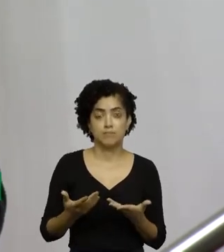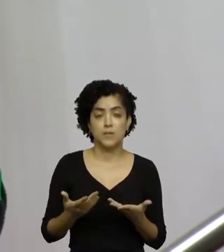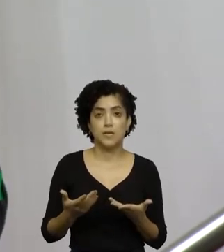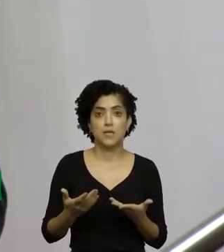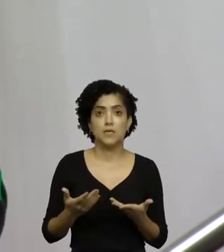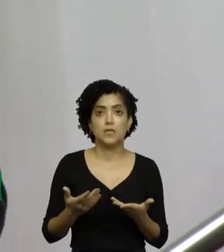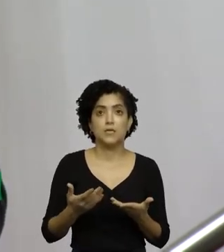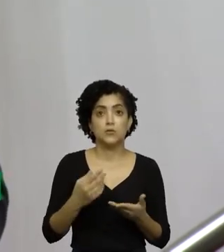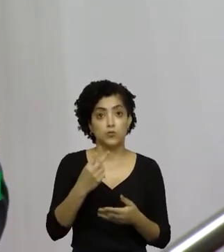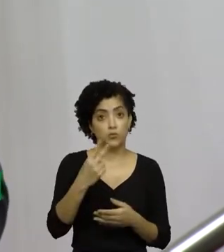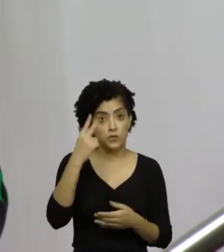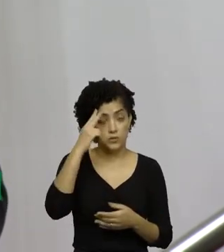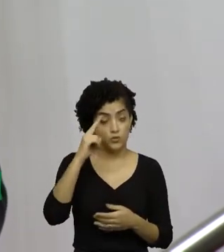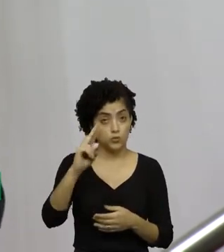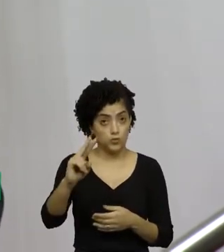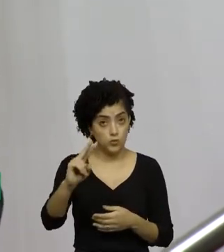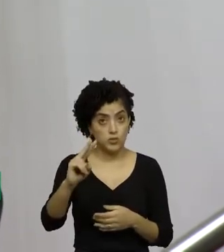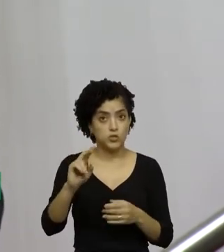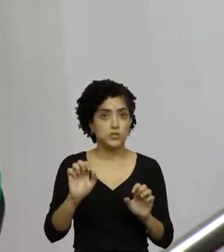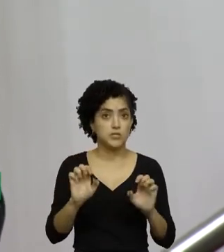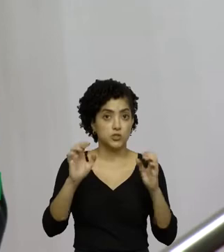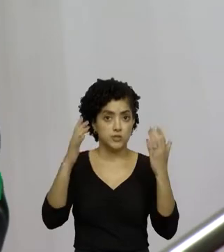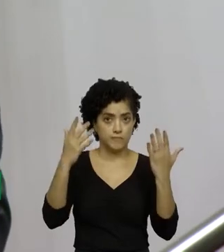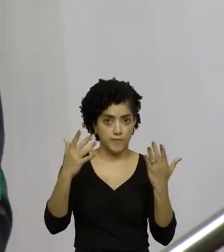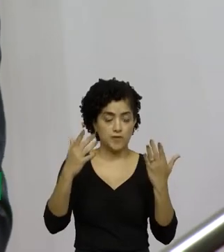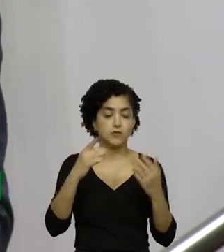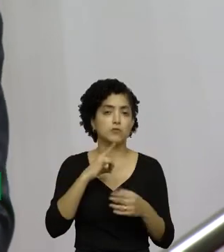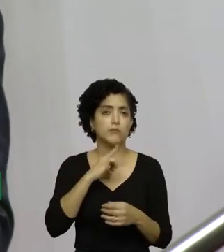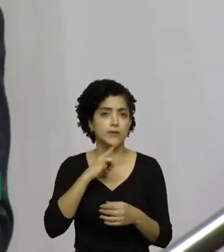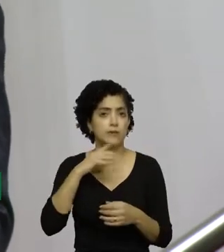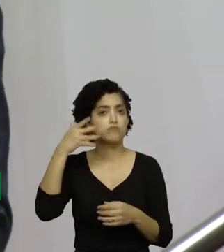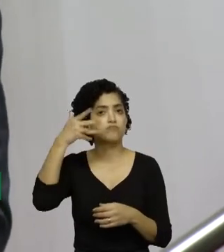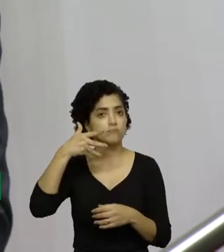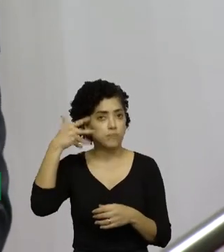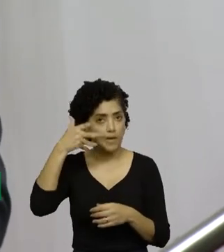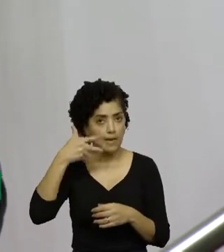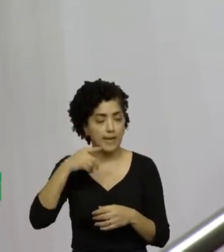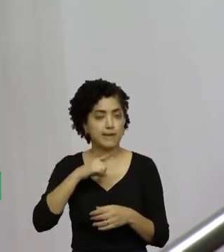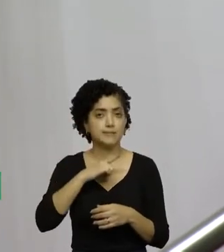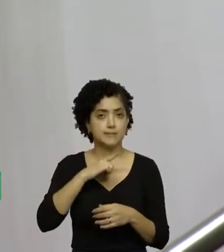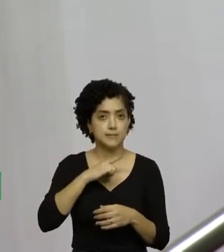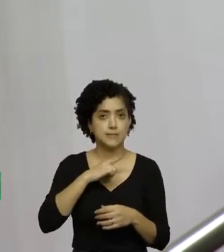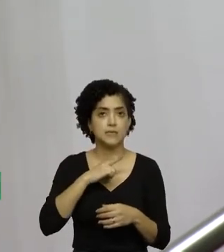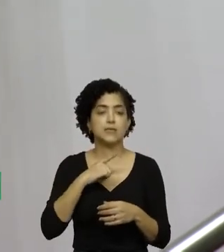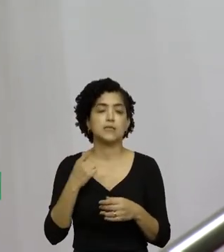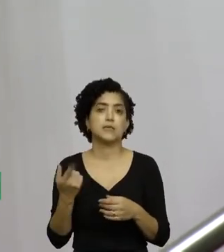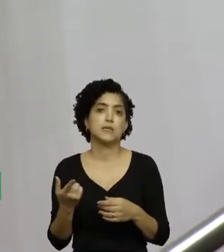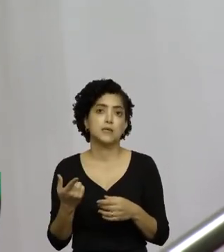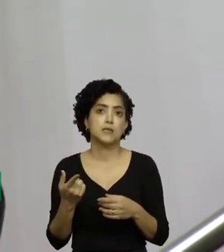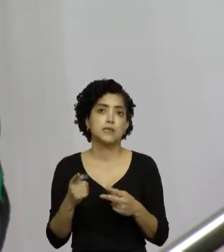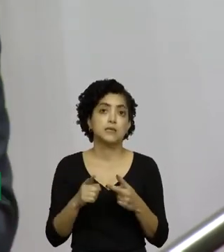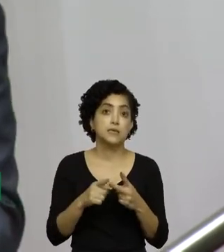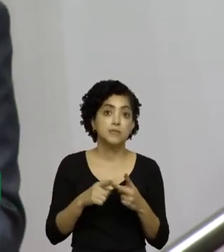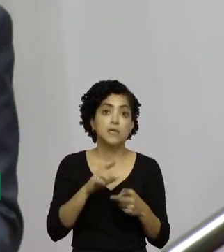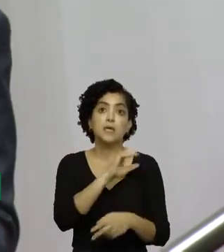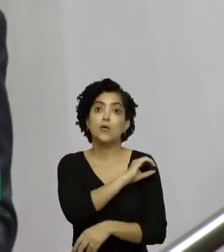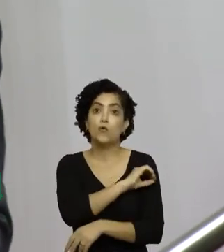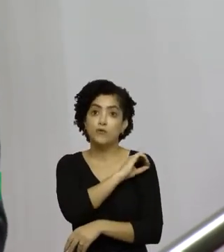os 2 dias, nós teremos algumas palestras e, junto com as palestras, algumas